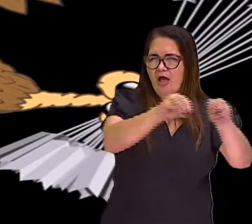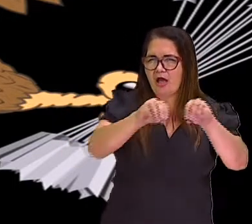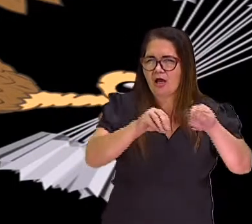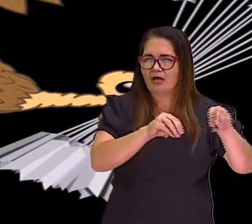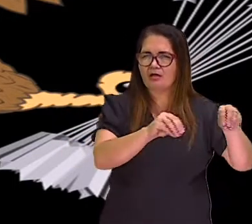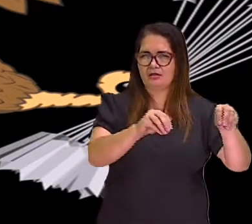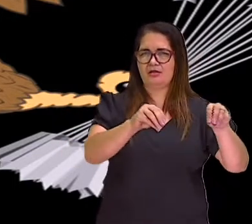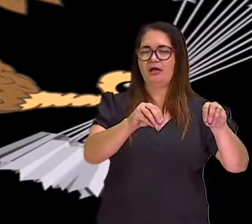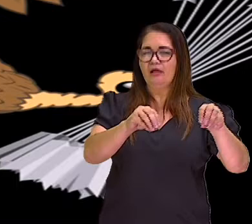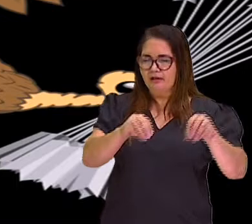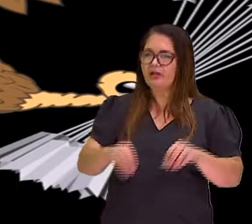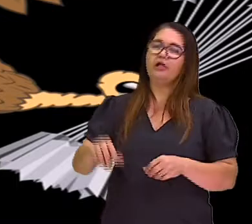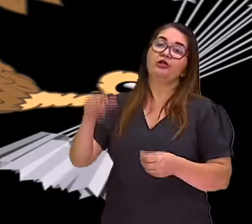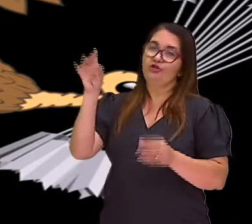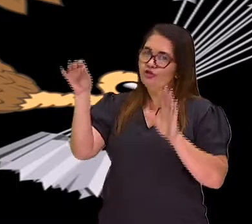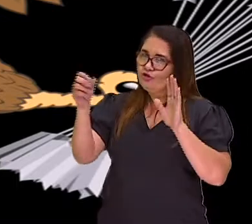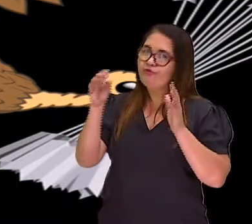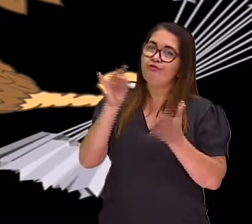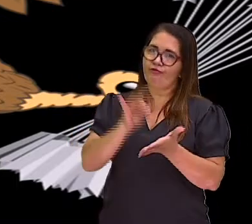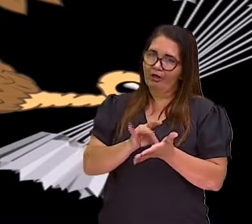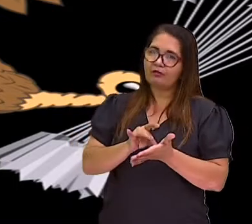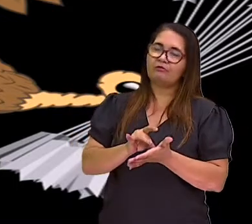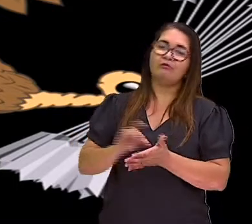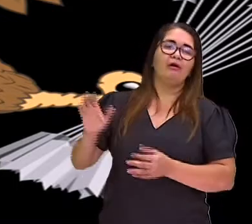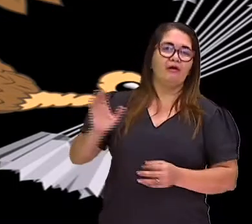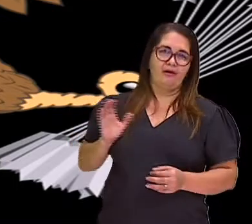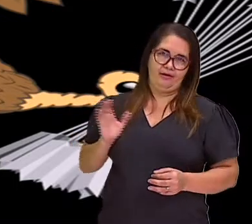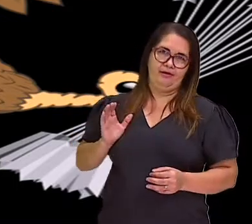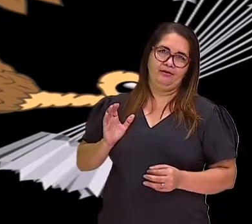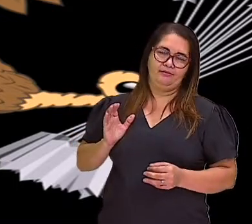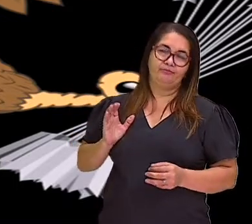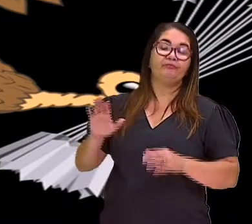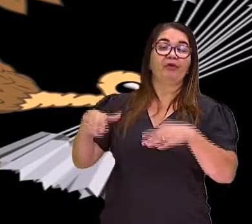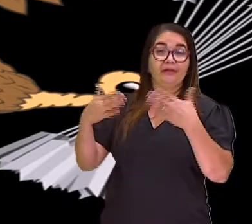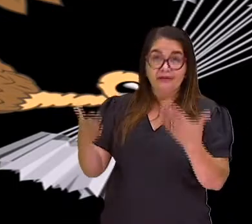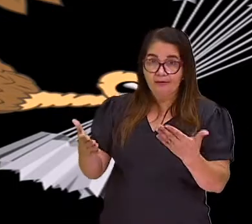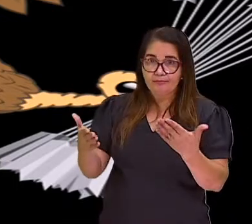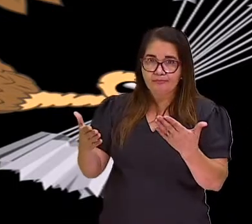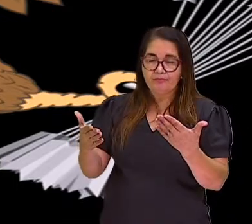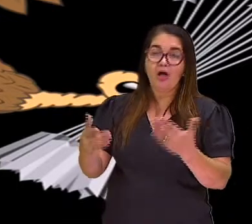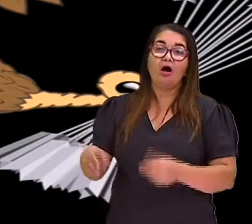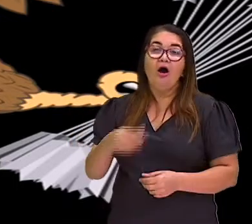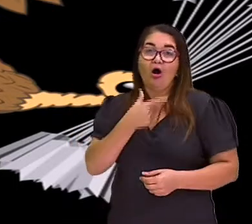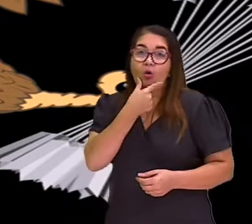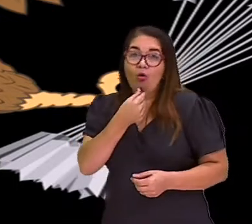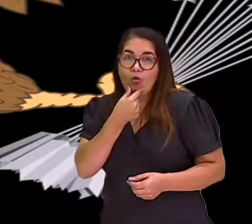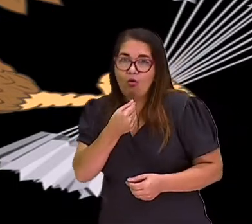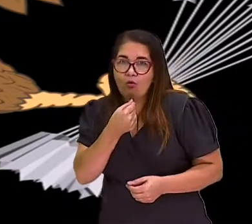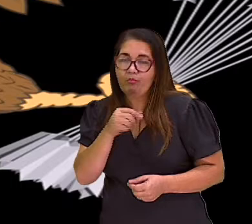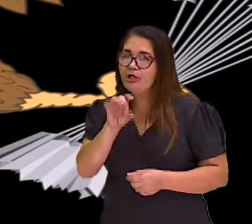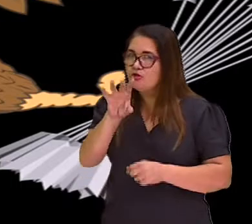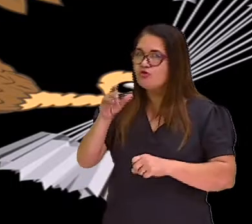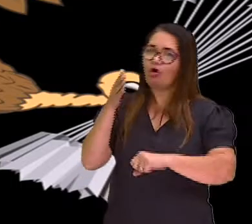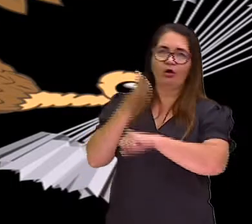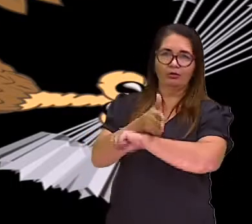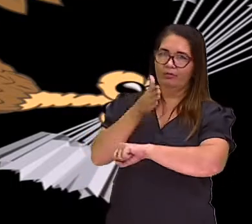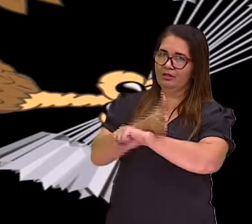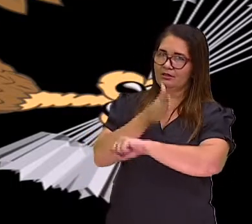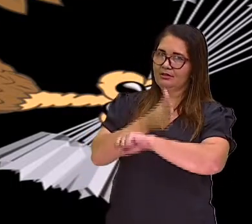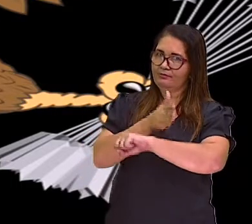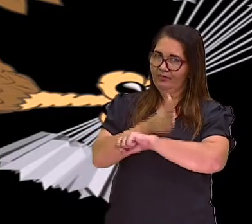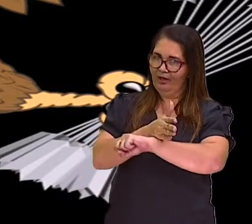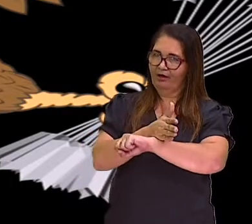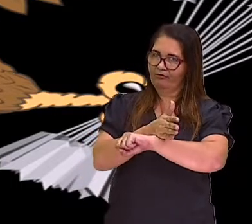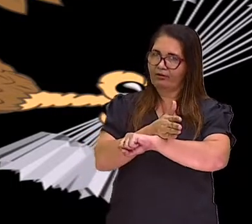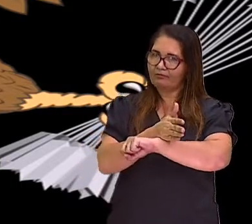censitário. Apenas os homens podiam participar desses processos. E em algumas